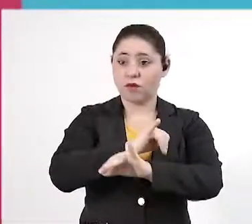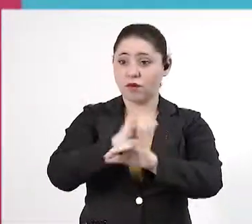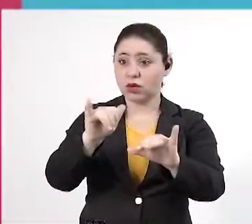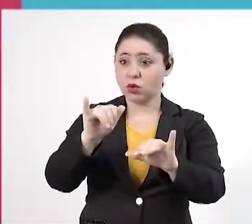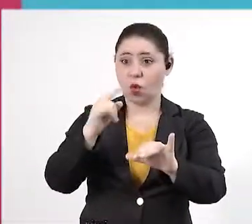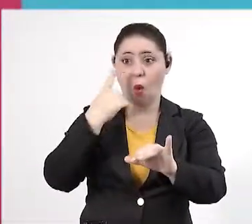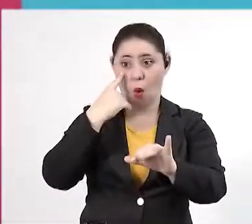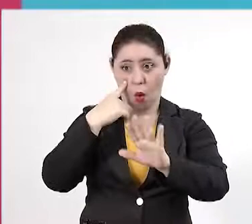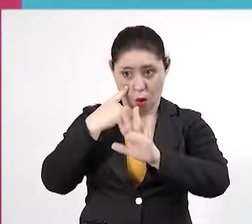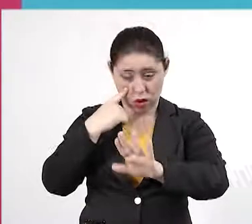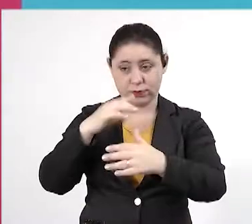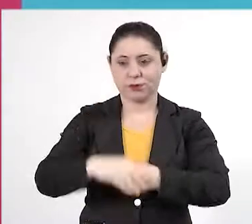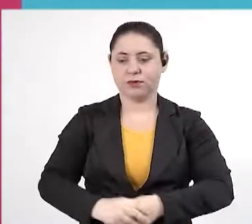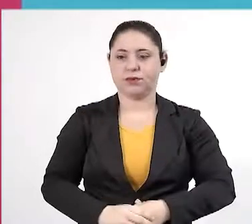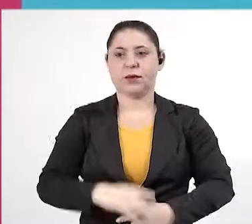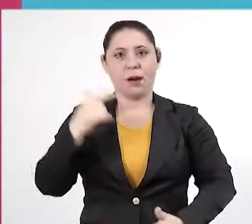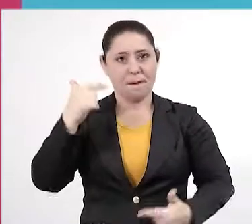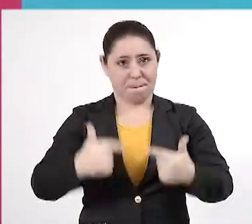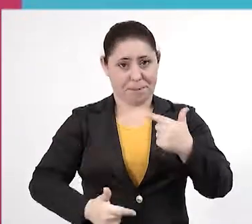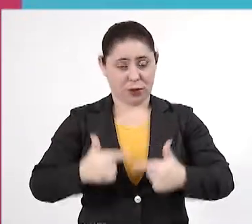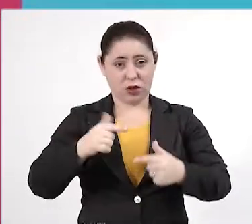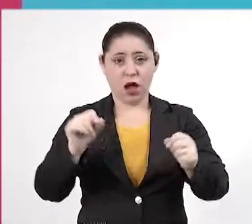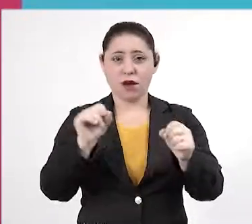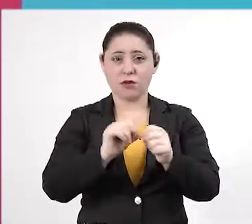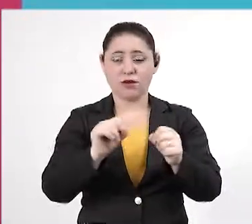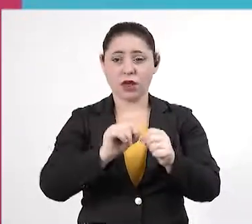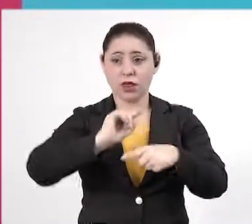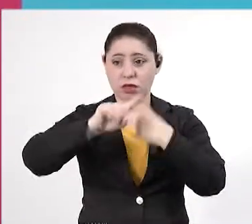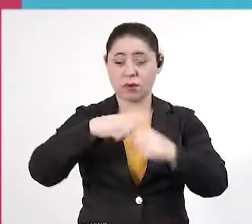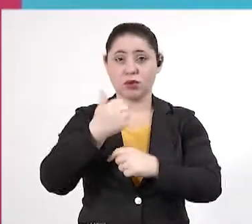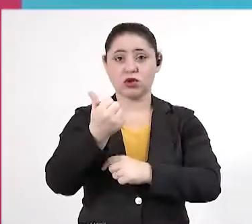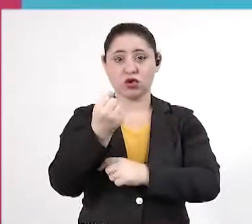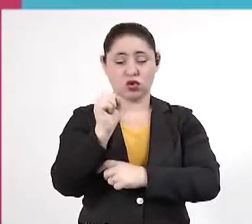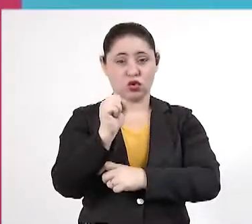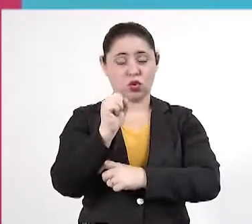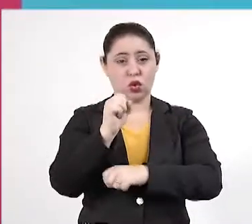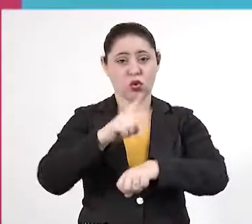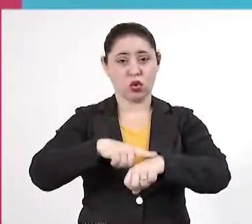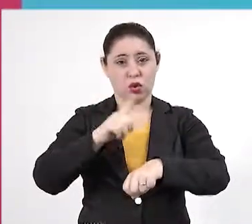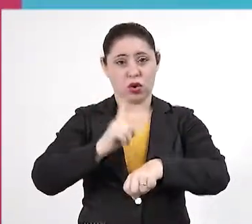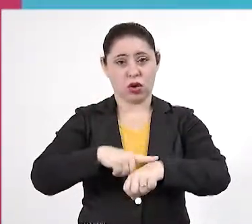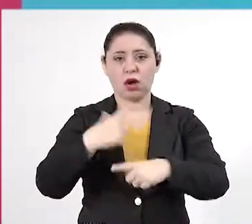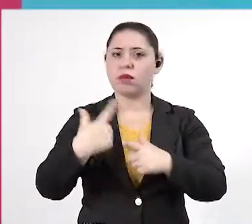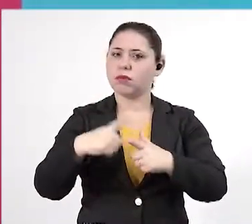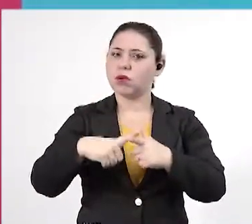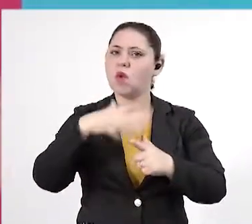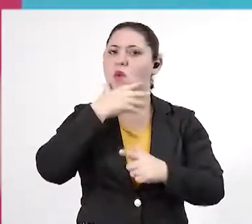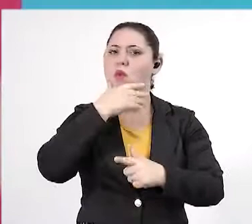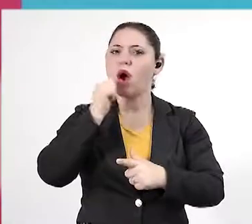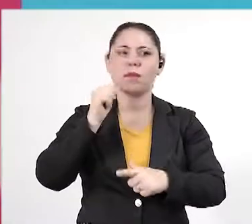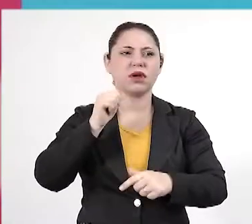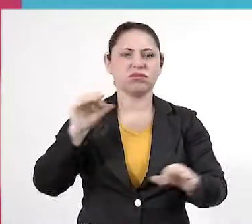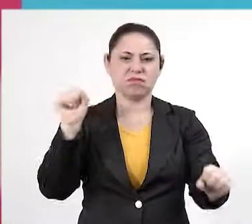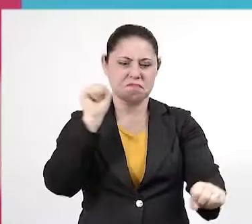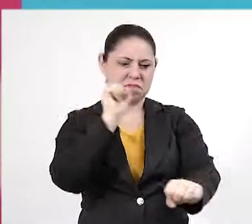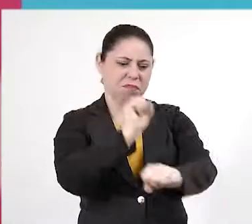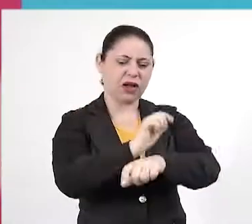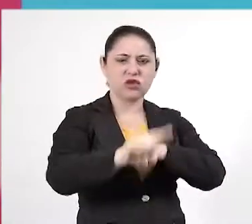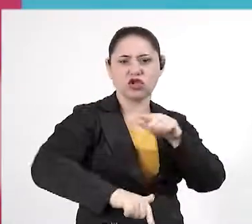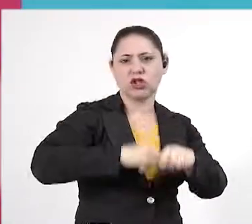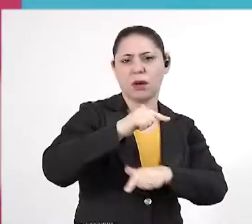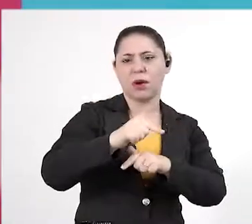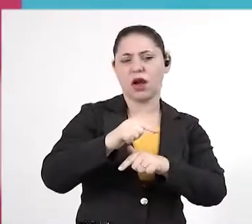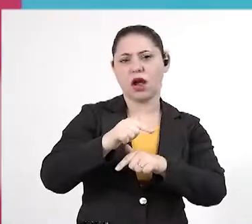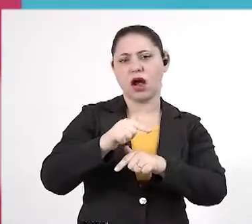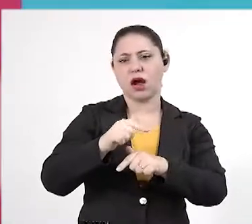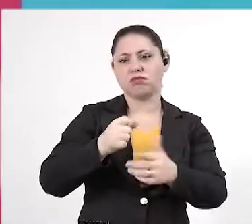ele disse o seguinte: olha, política é feita após as 18 horas. Né? Porque os homens, eles não param de trabalhar e